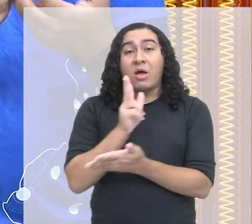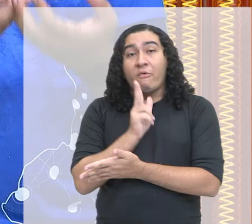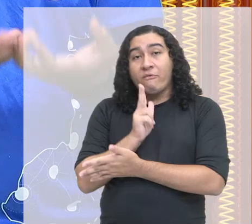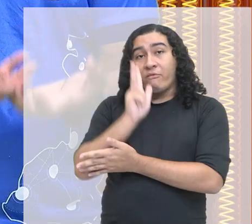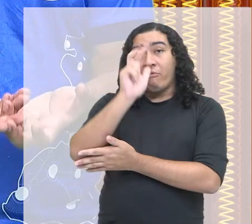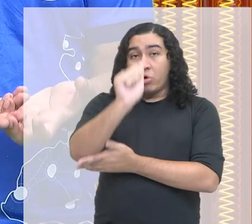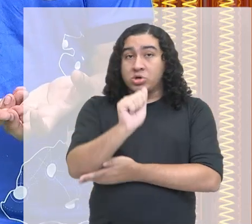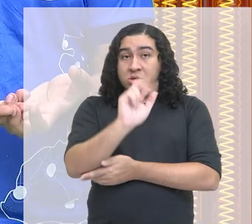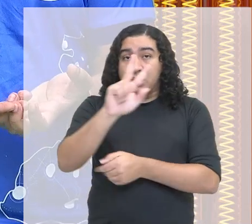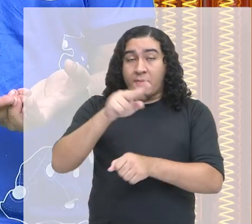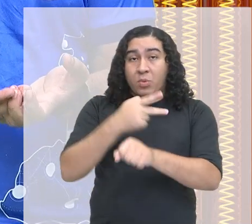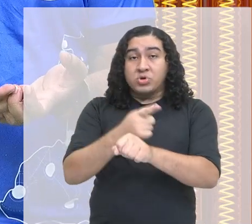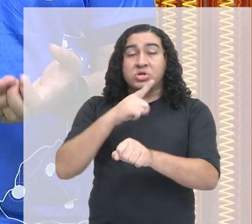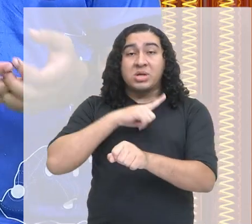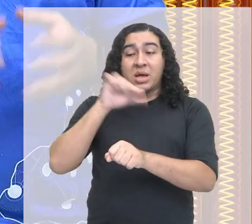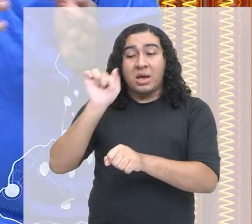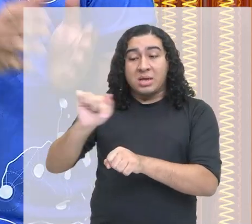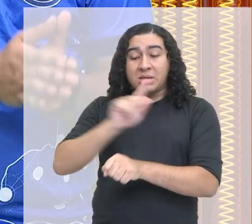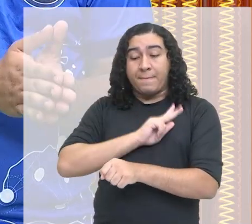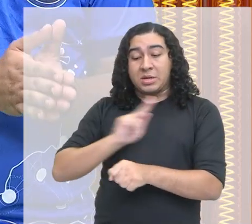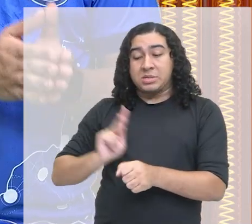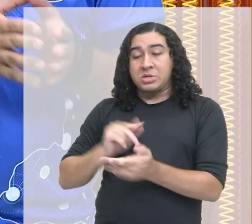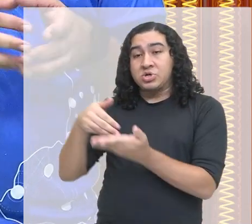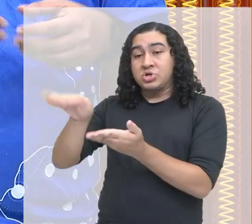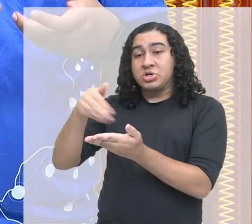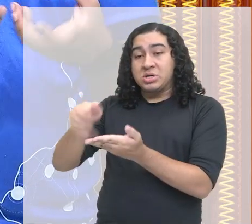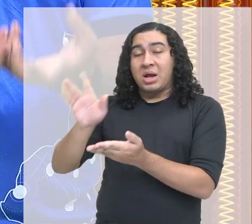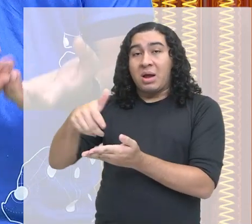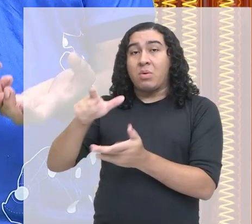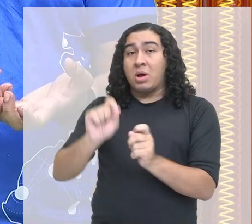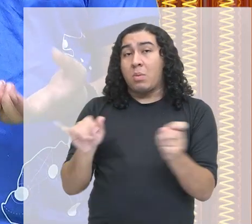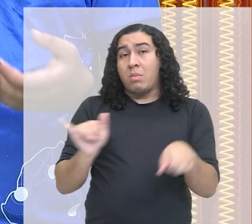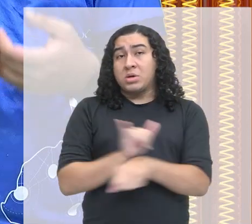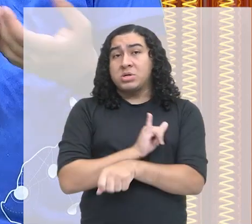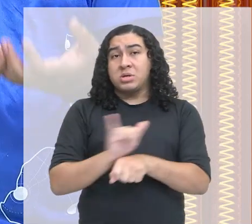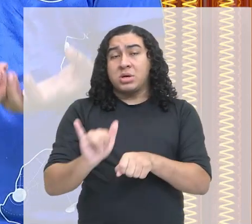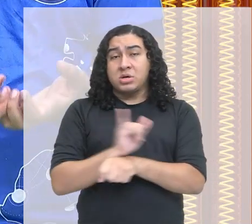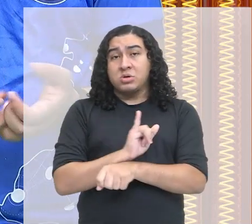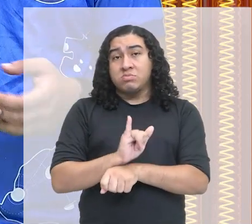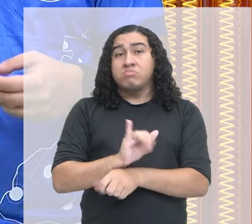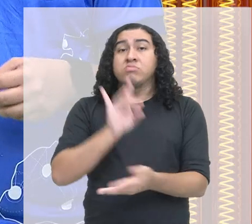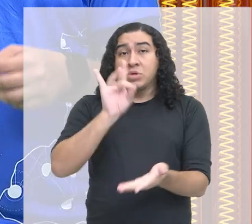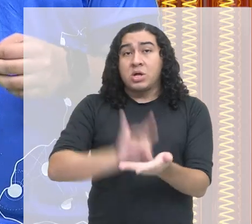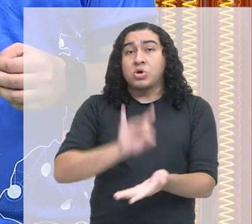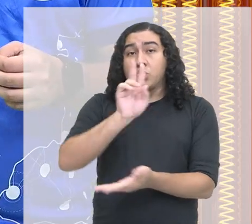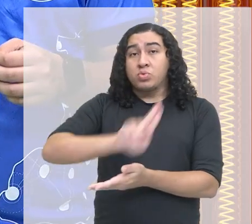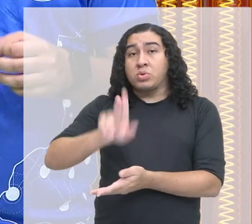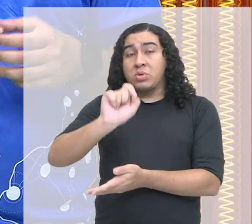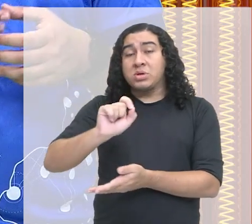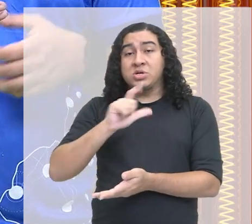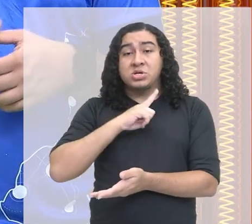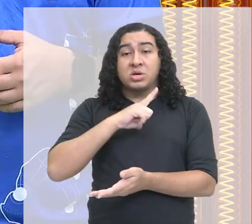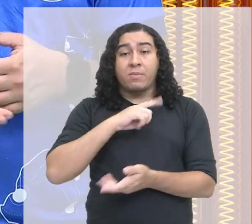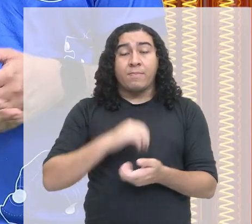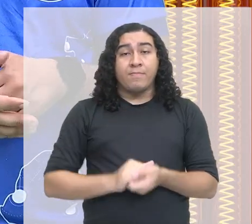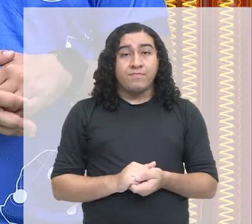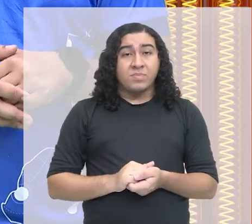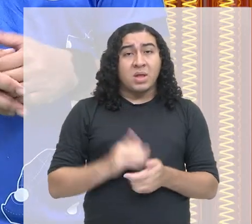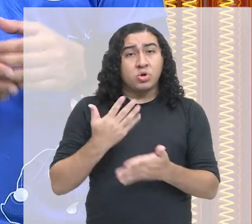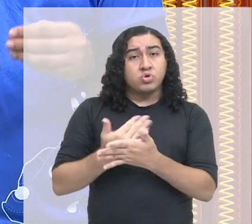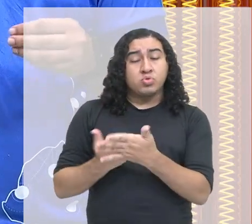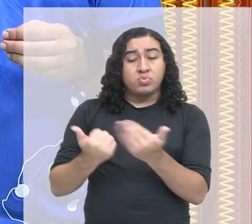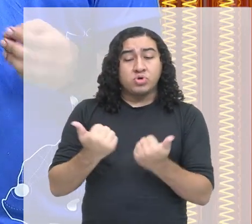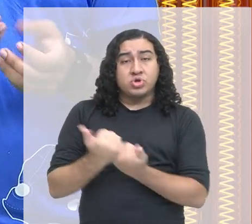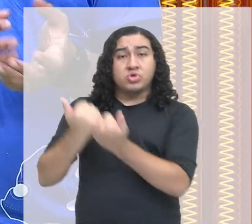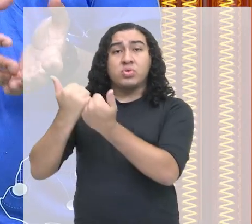força a esse processo de impeachment, que é o quê? Uma ferramenta, né, utilizada para destituir governantes